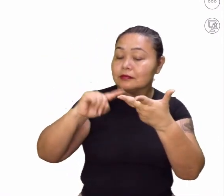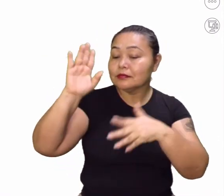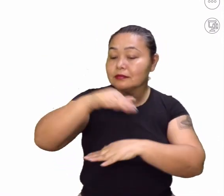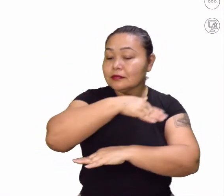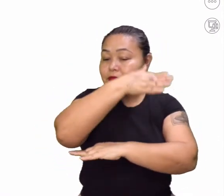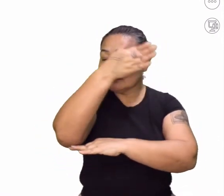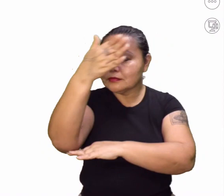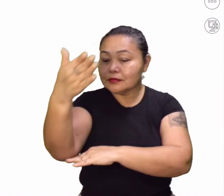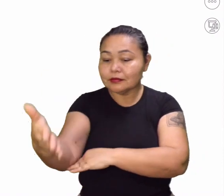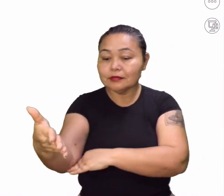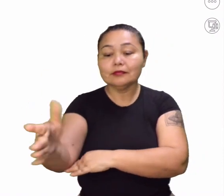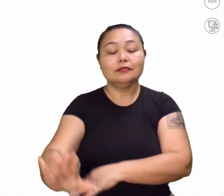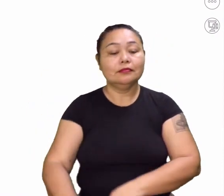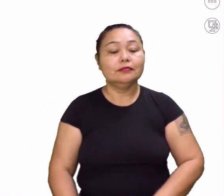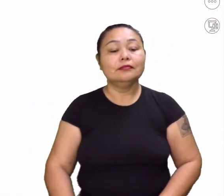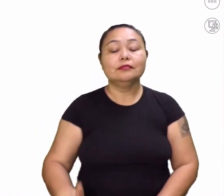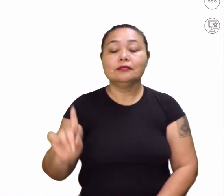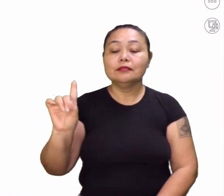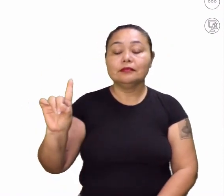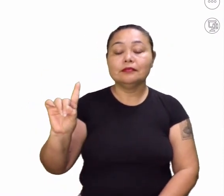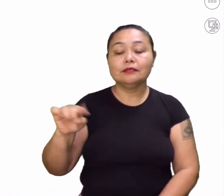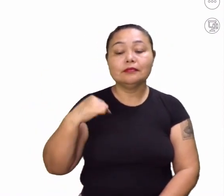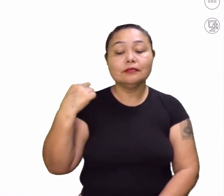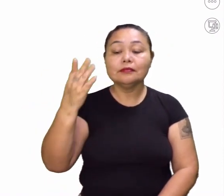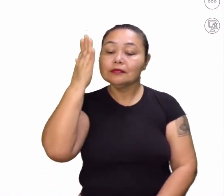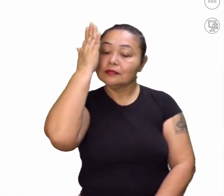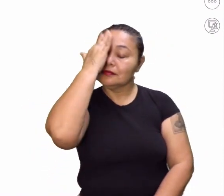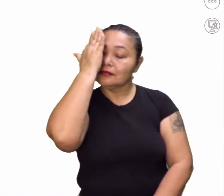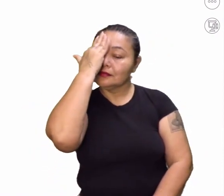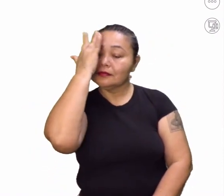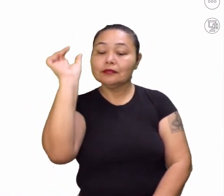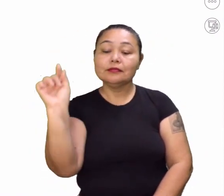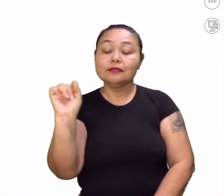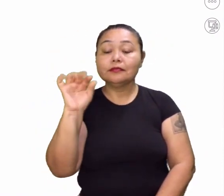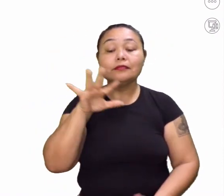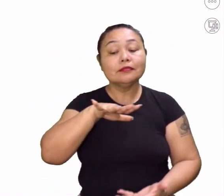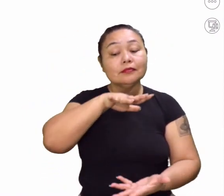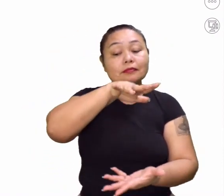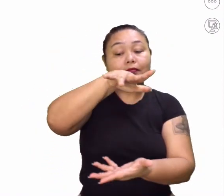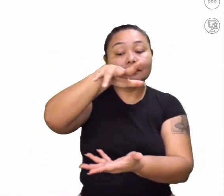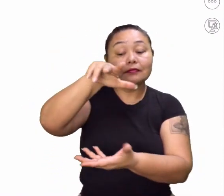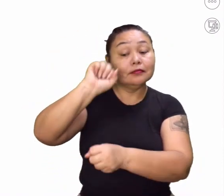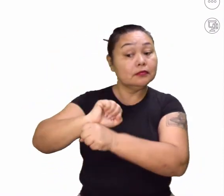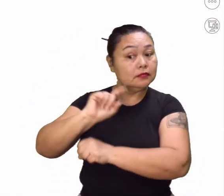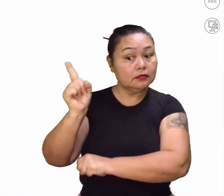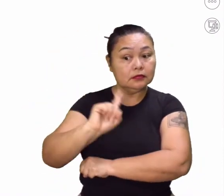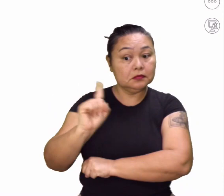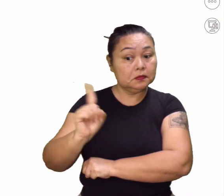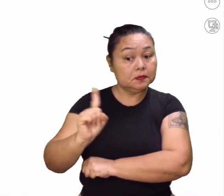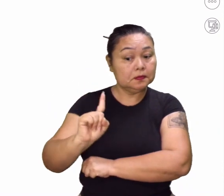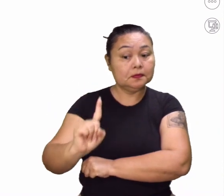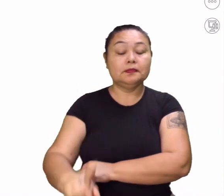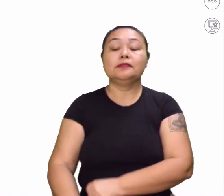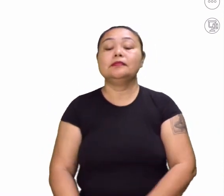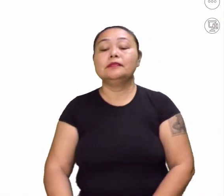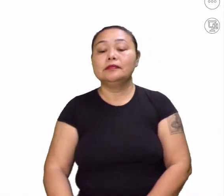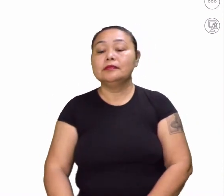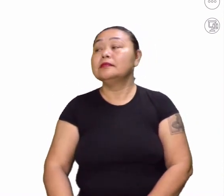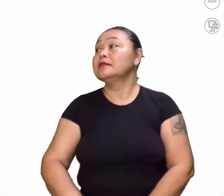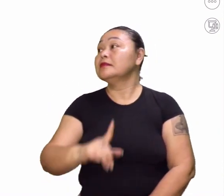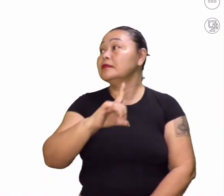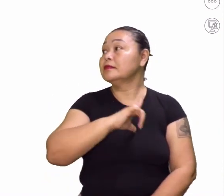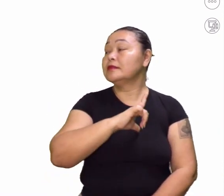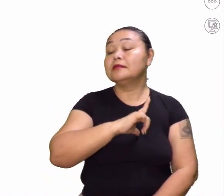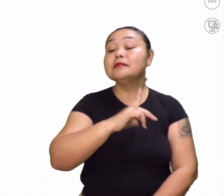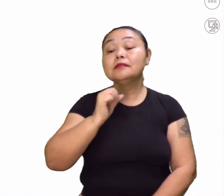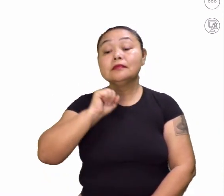isso? Embora nós saibamos que o mundo não para, né, Rogério? Muito bem. Exatamente. Tem gente que